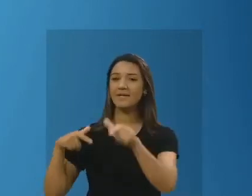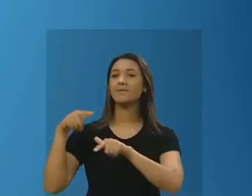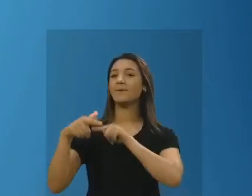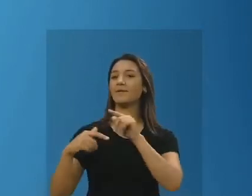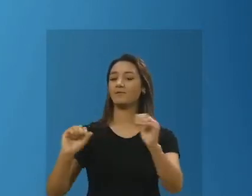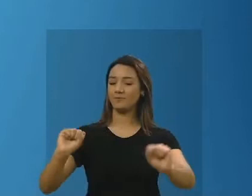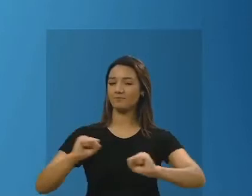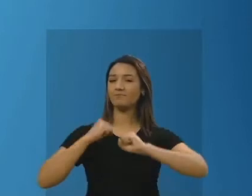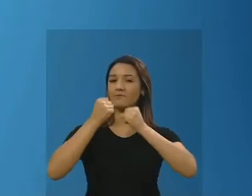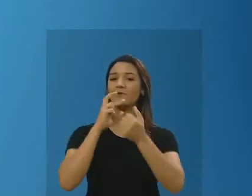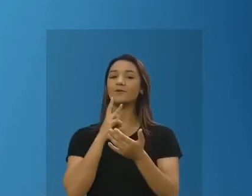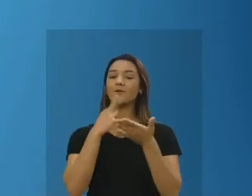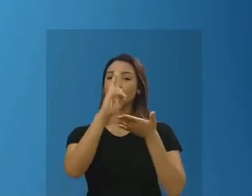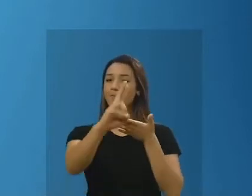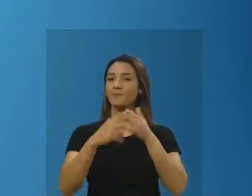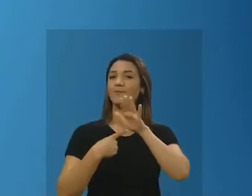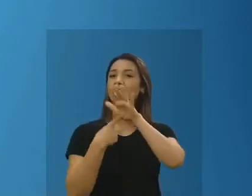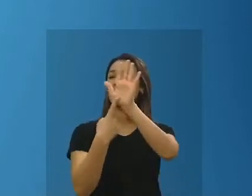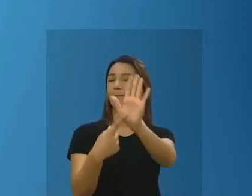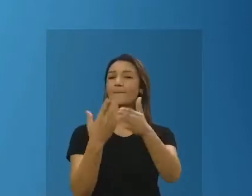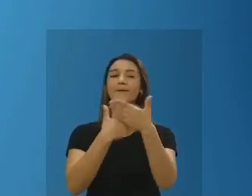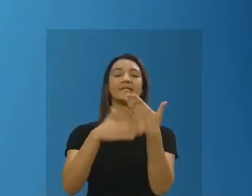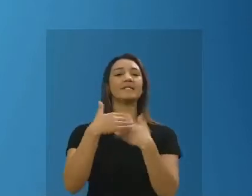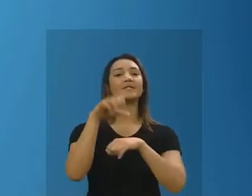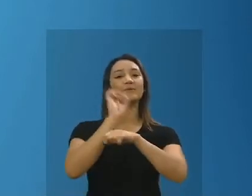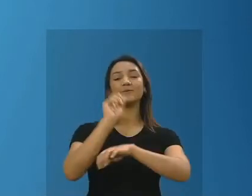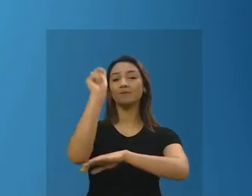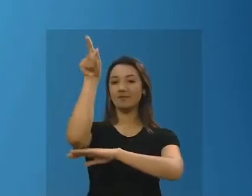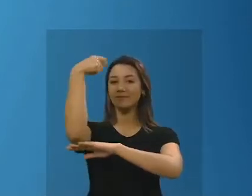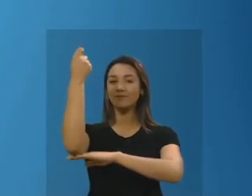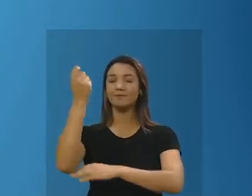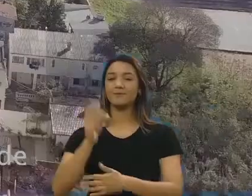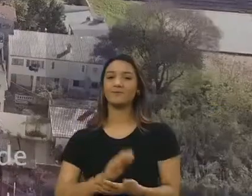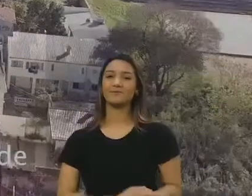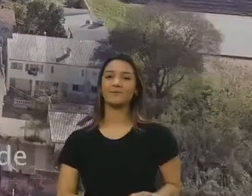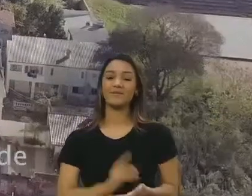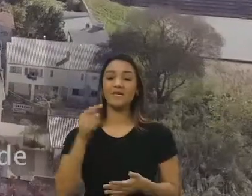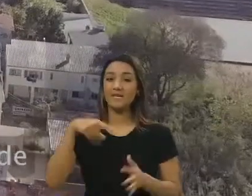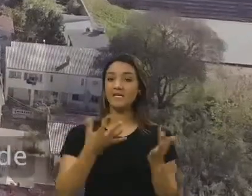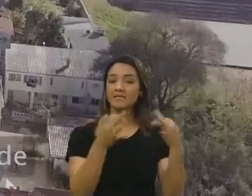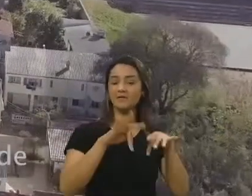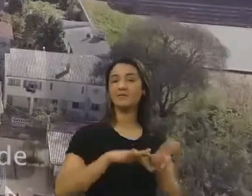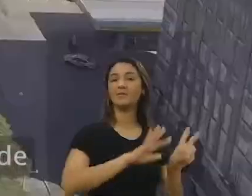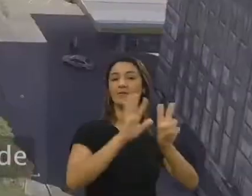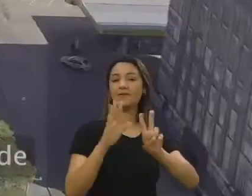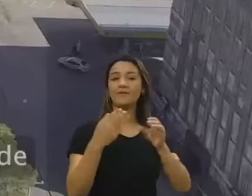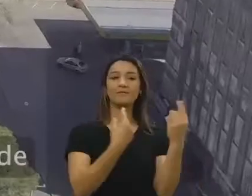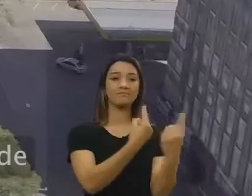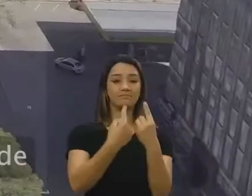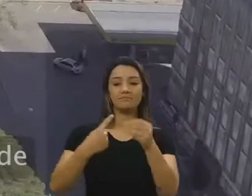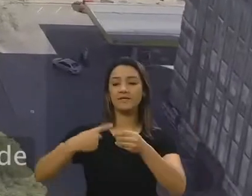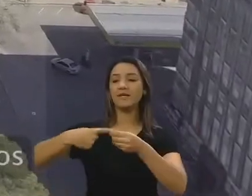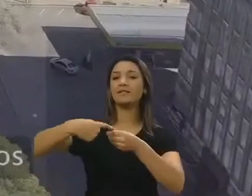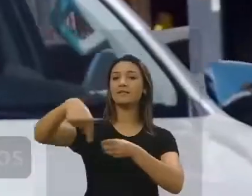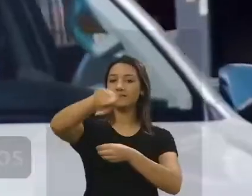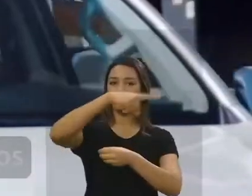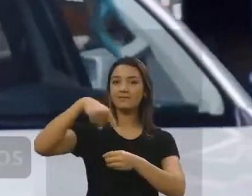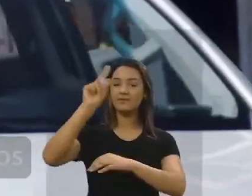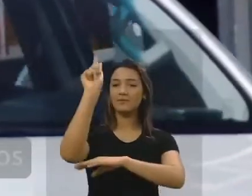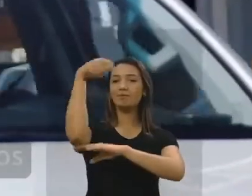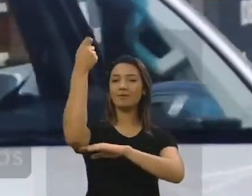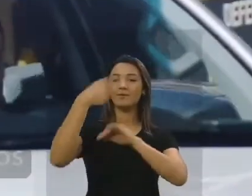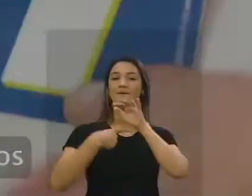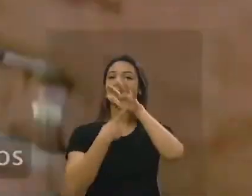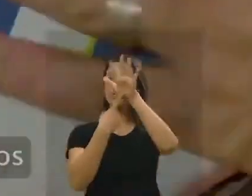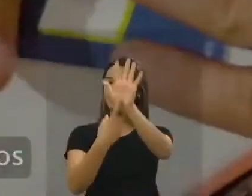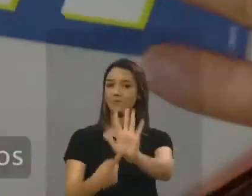trabalhadora que tem resultado mostrado nos quatro cantos do nosso Rio Grande. Neste final de semana, cada cidade do Rio Grande vai